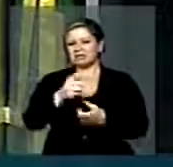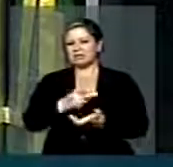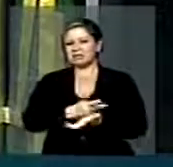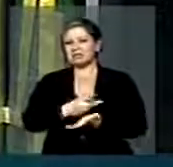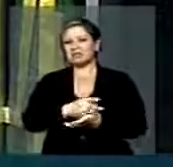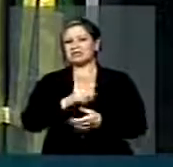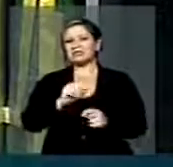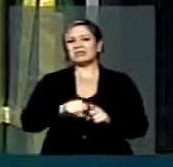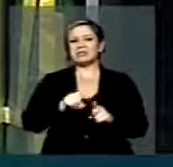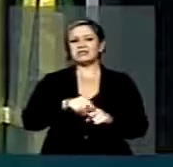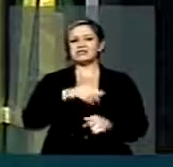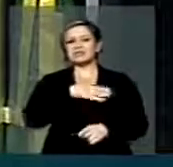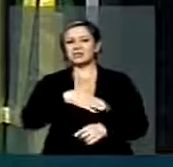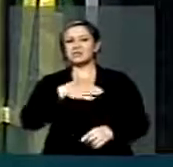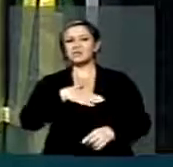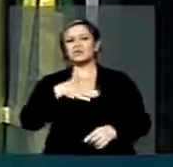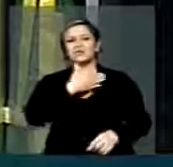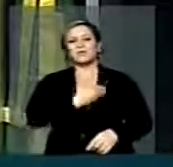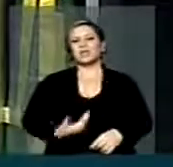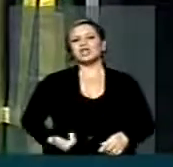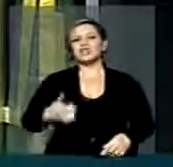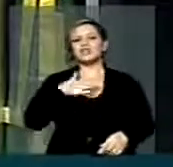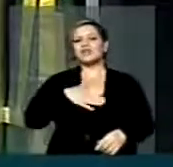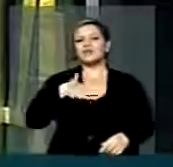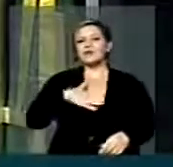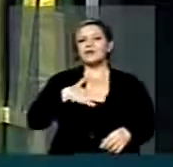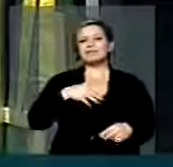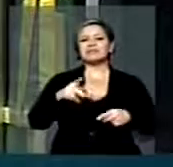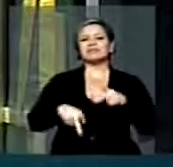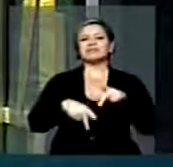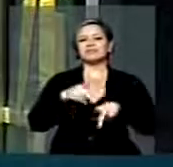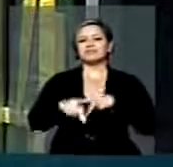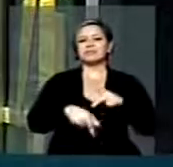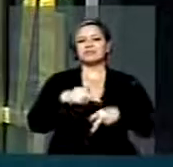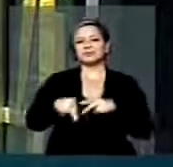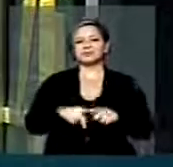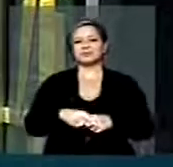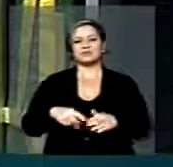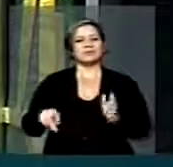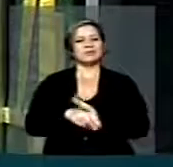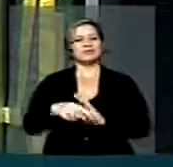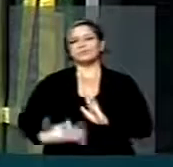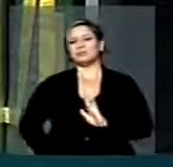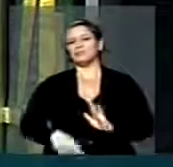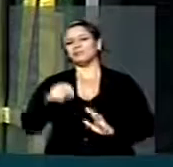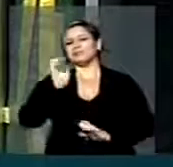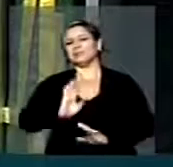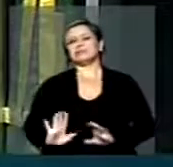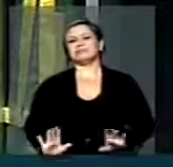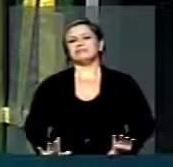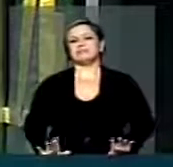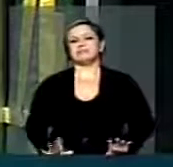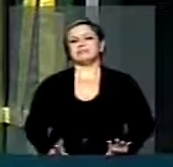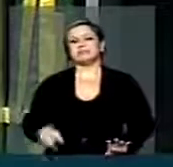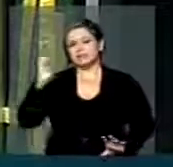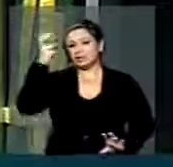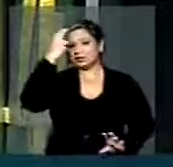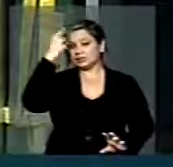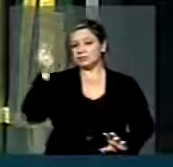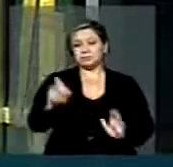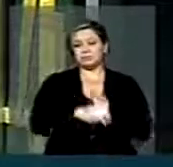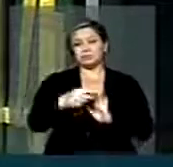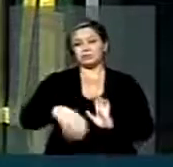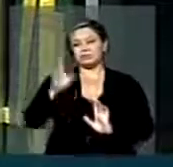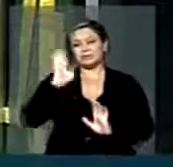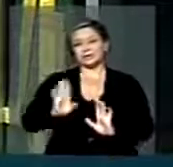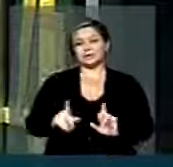gosta do povo, essa demagogia tão sul-americana, tão dos trópicos, a de que um país